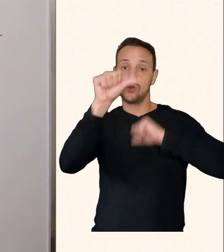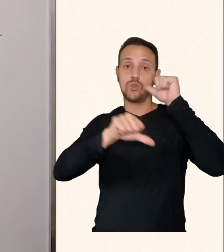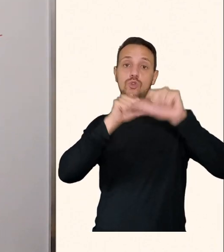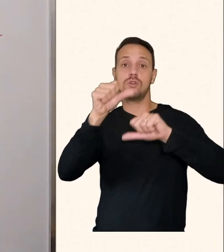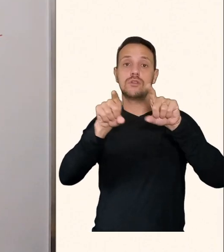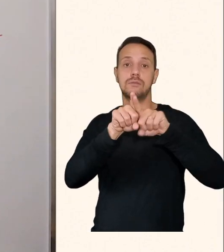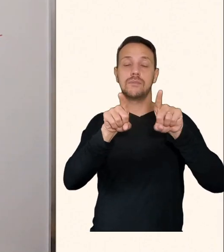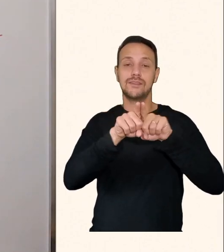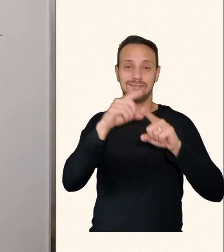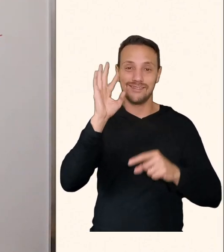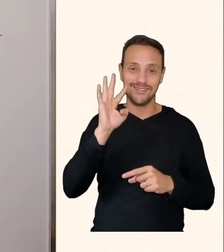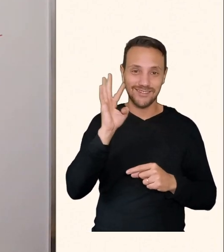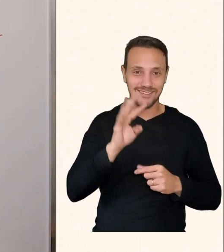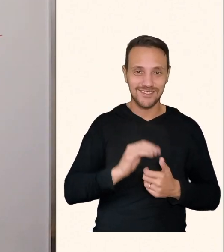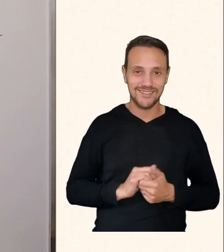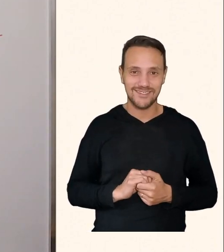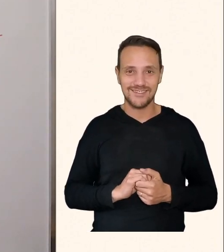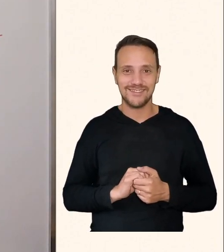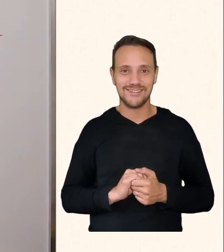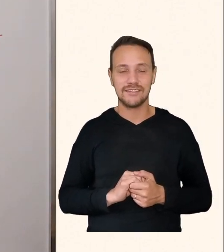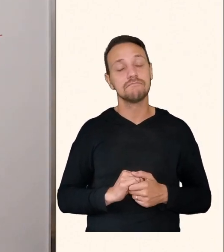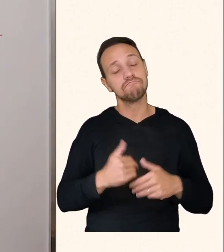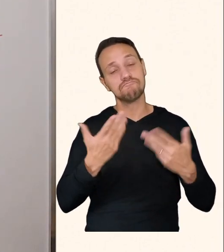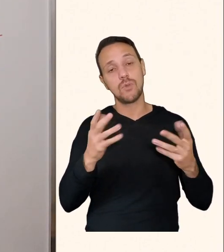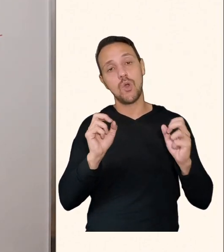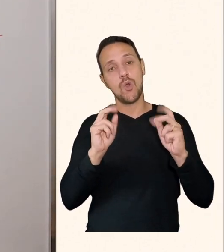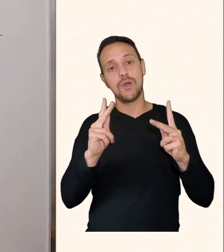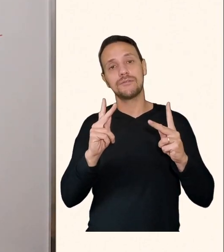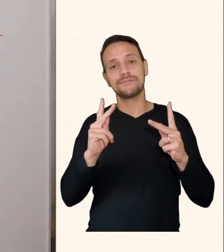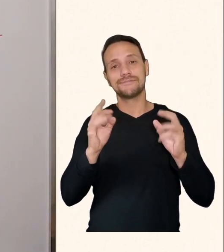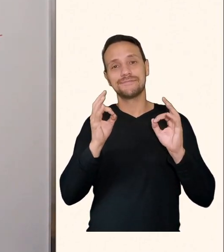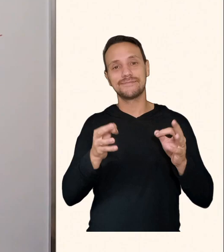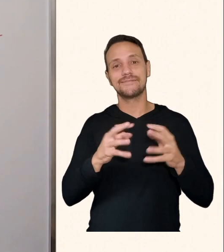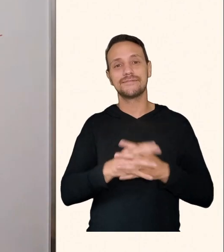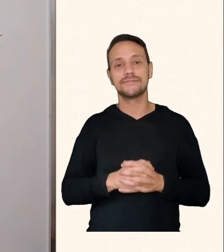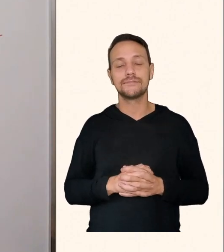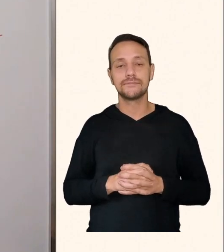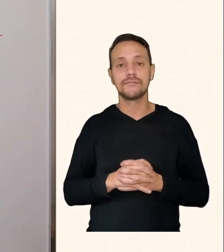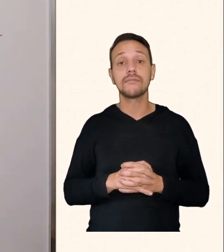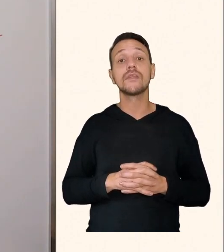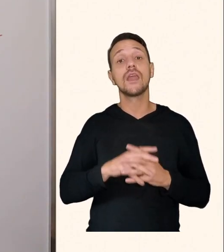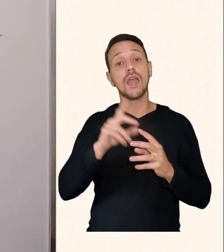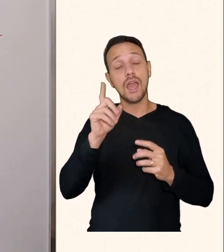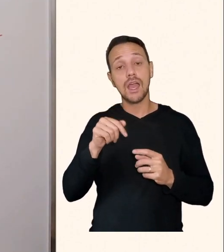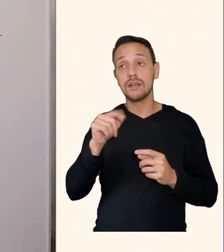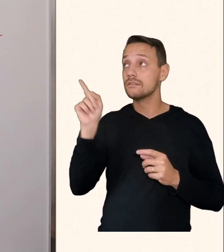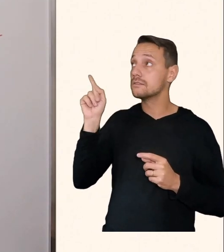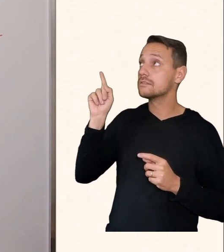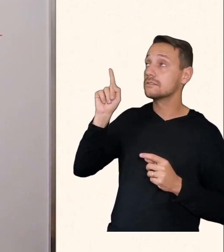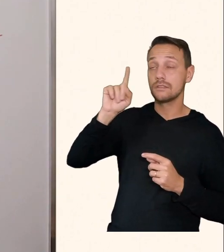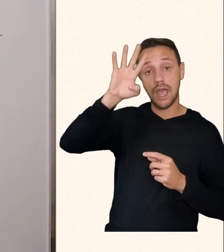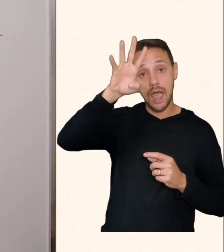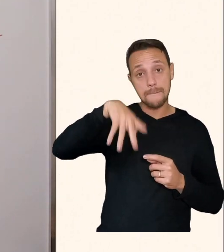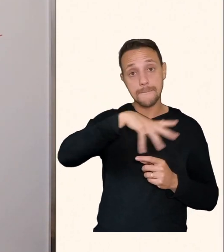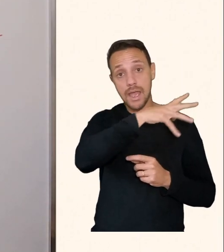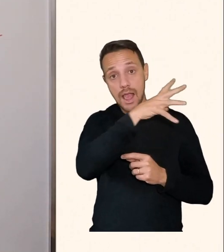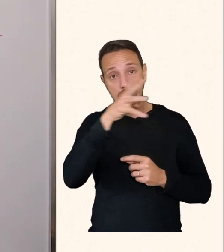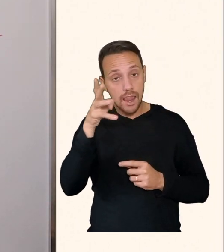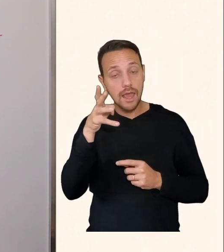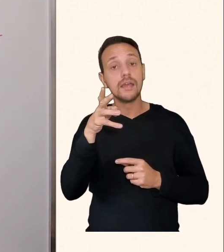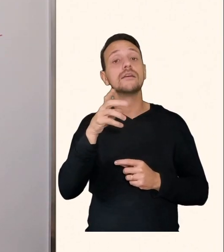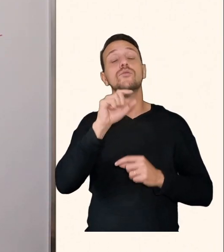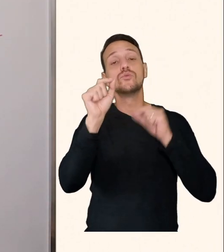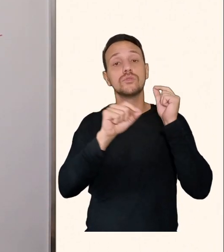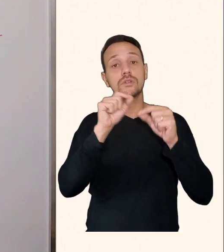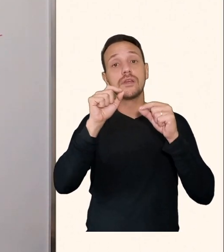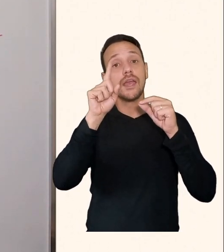tabelinha. Já é mais difícil da gente guardar ela na cabeça, não é? Mais difícil um